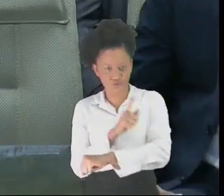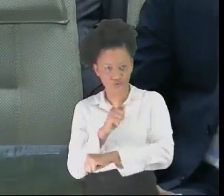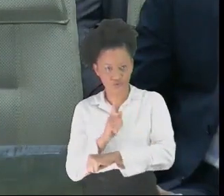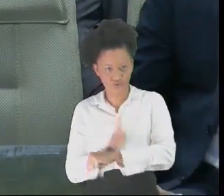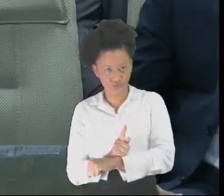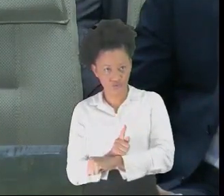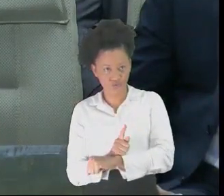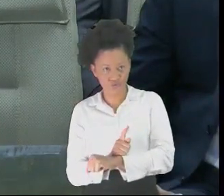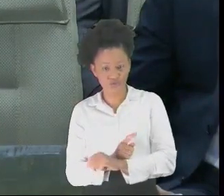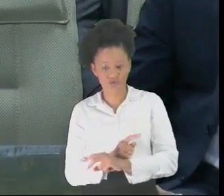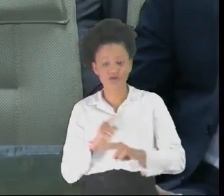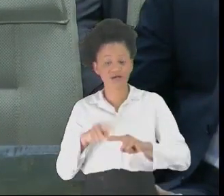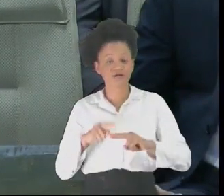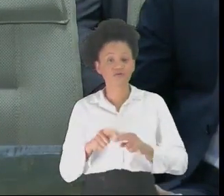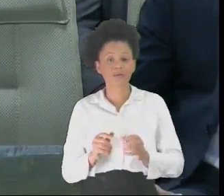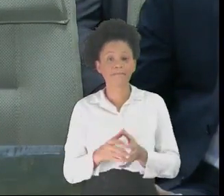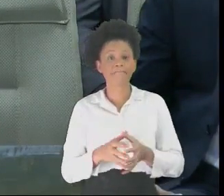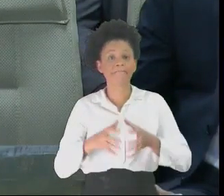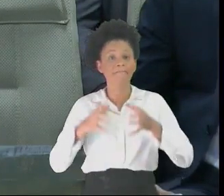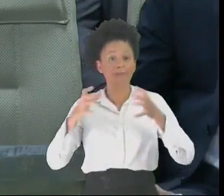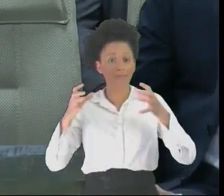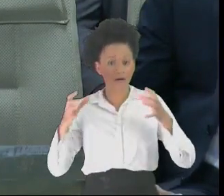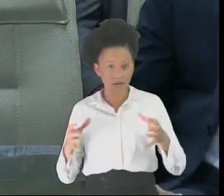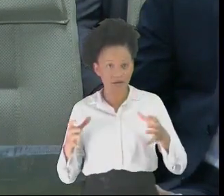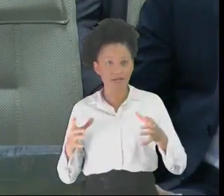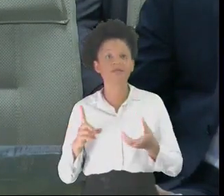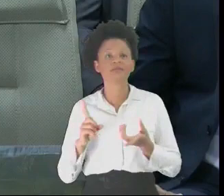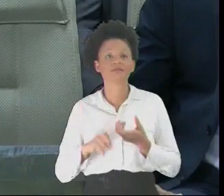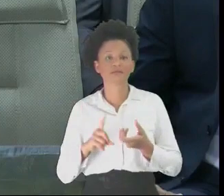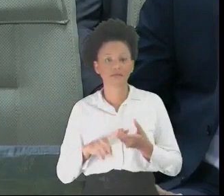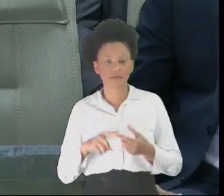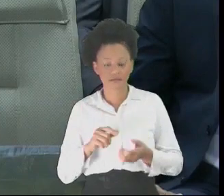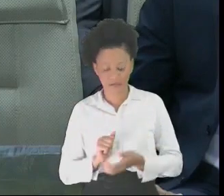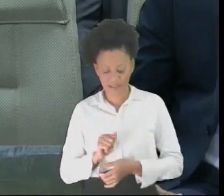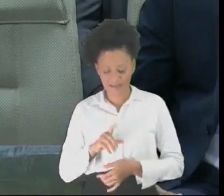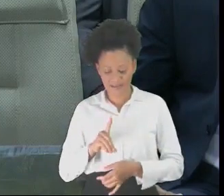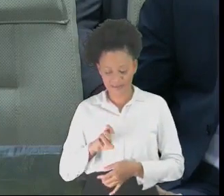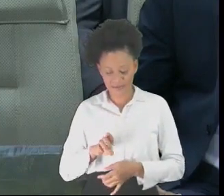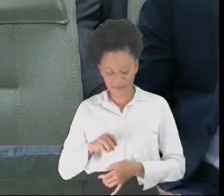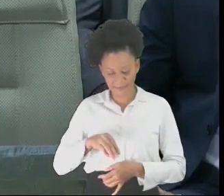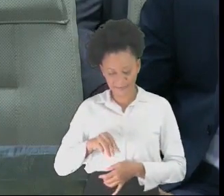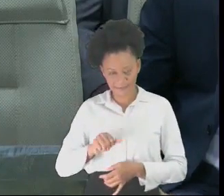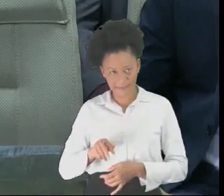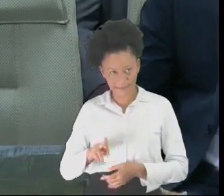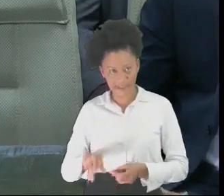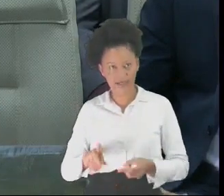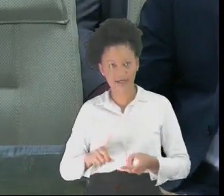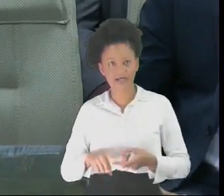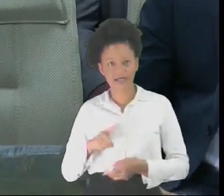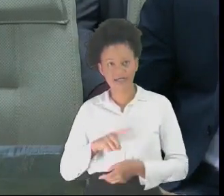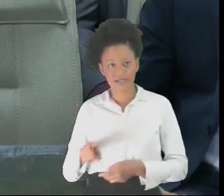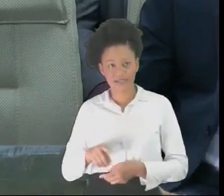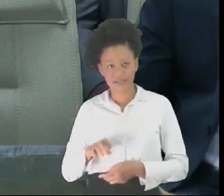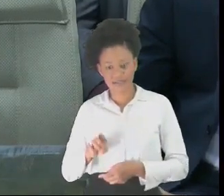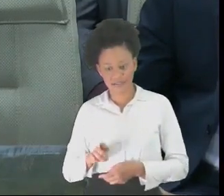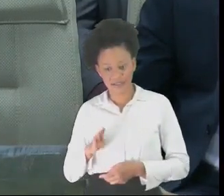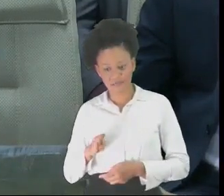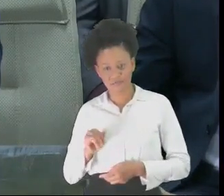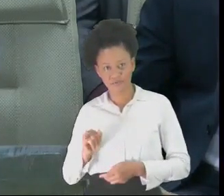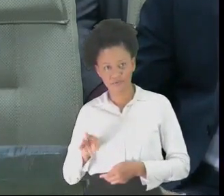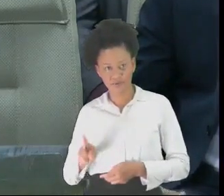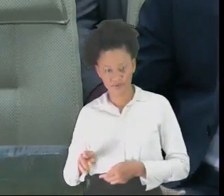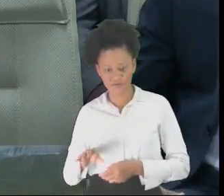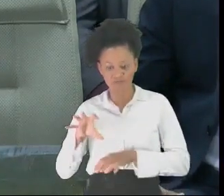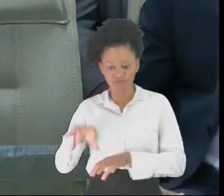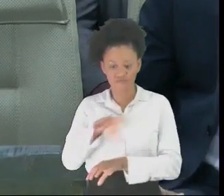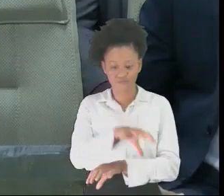destruídas. Elas eram as duas maiores. Mas junto com elas foram destruídas Adimá e Zeboim. Foram quatro cidades, não foi, pastor? Adimá